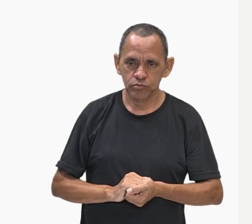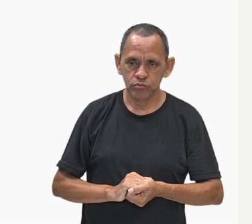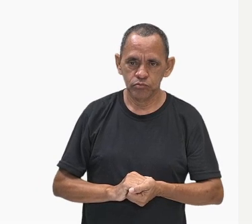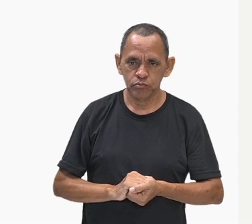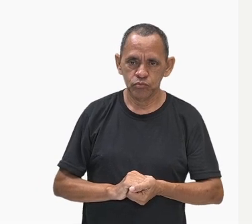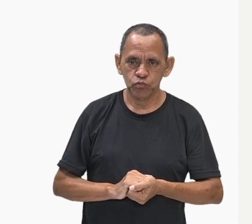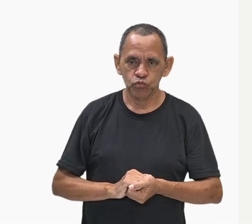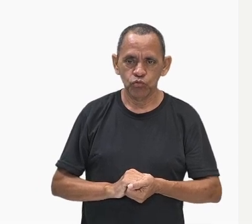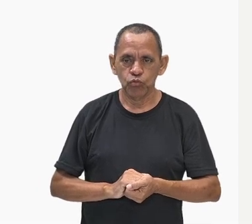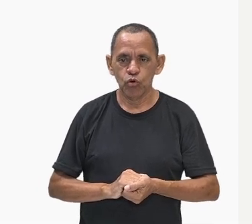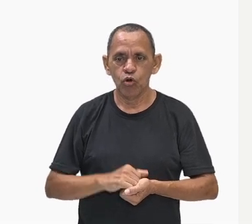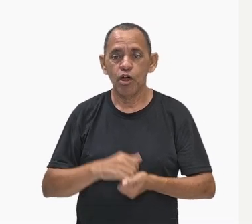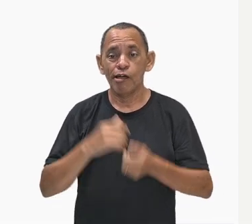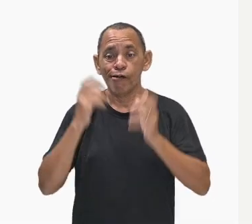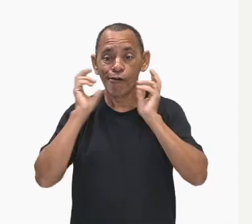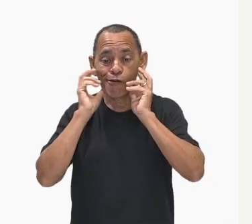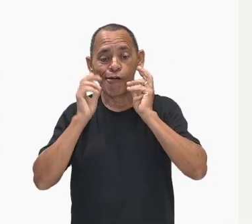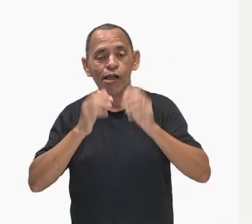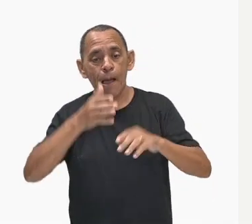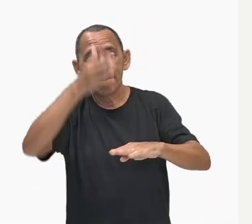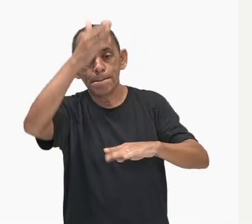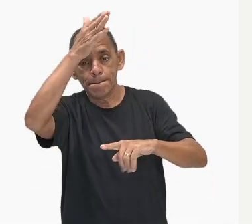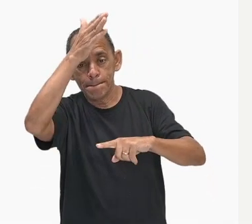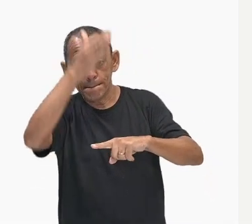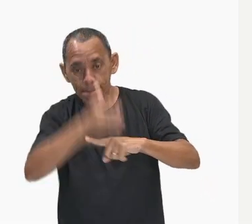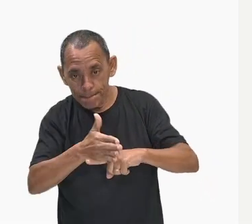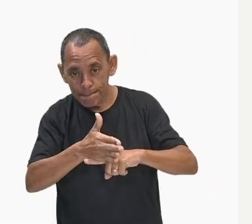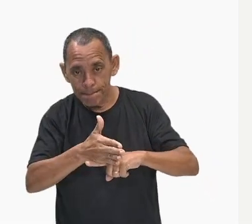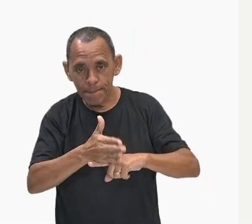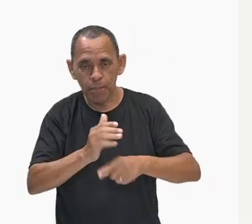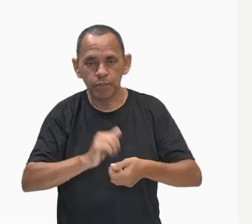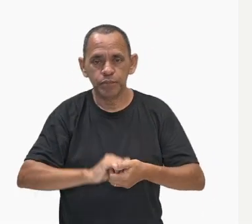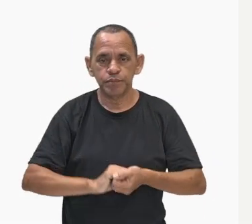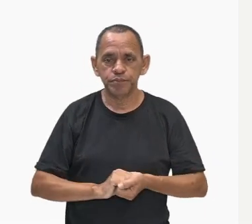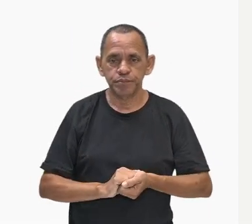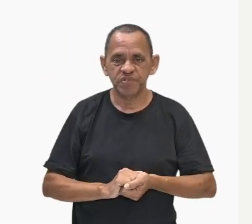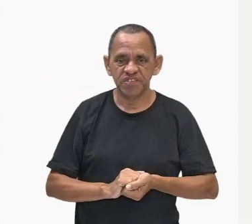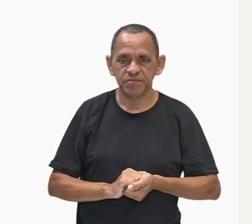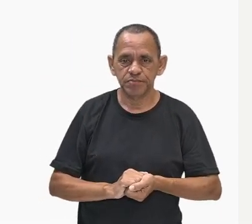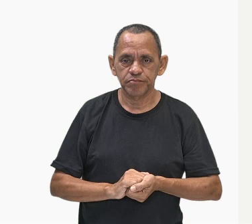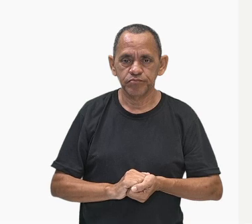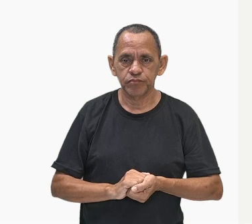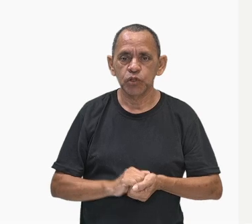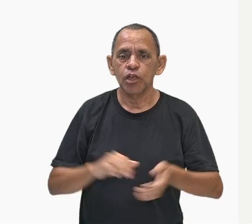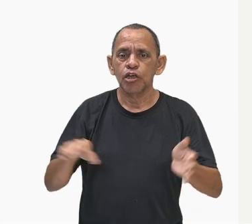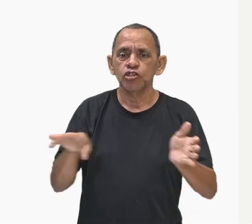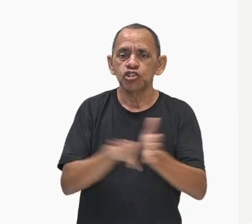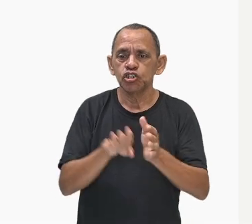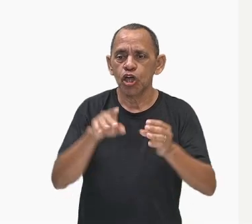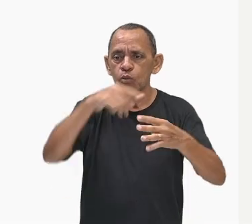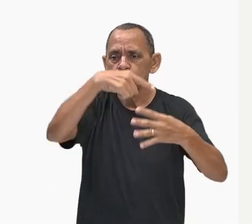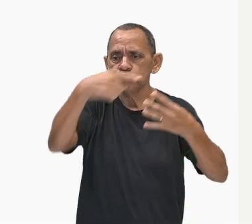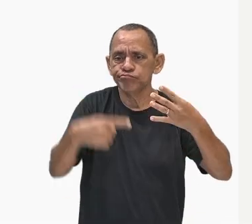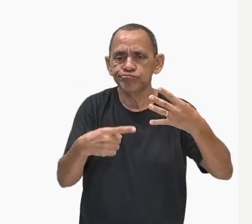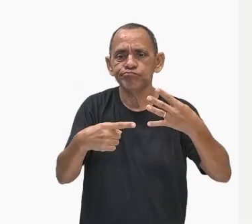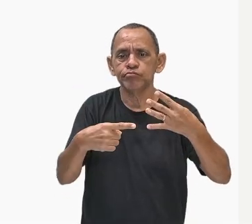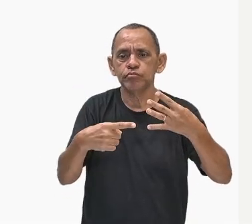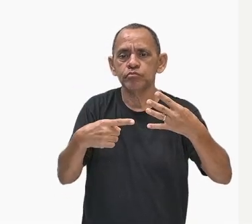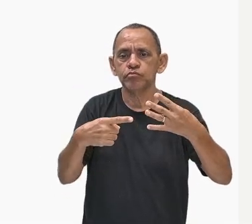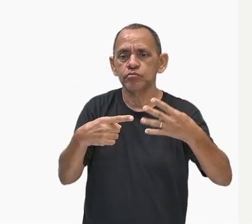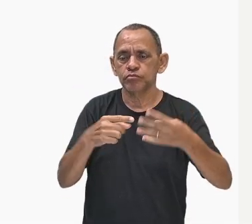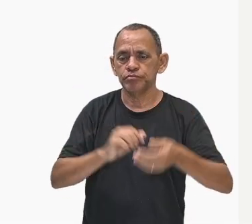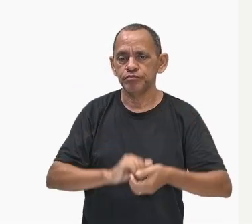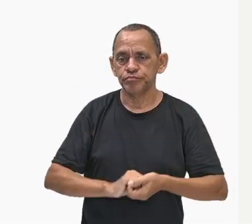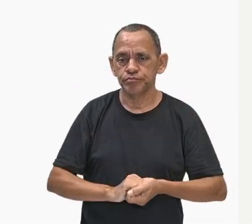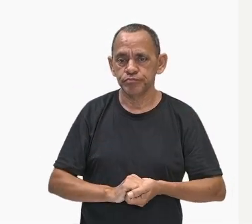do absolutismo inglês a partir de então. Vamos adiante. Chegamos então a outra fase da Revolução, a República de Oliver